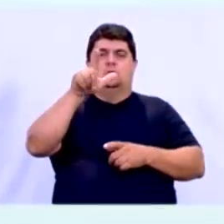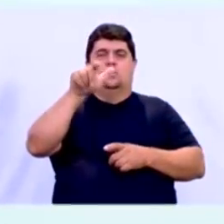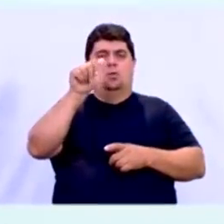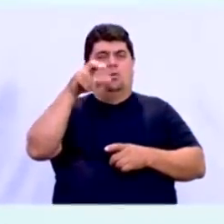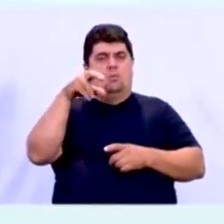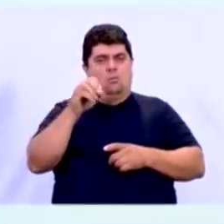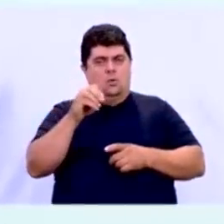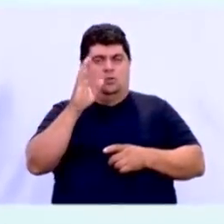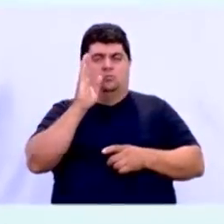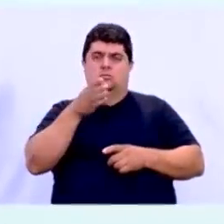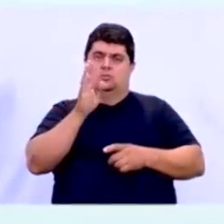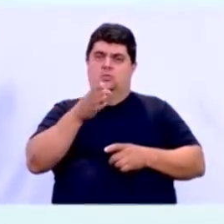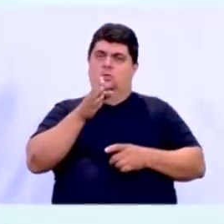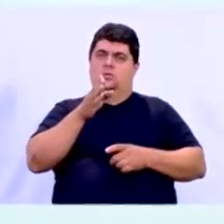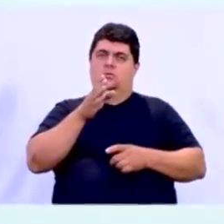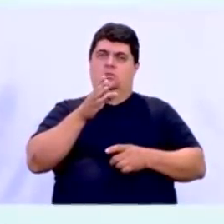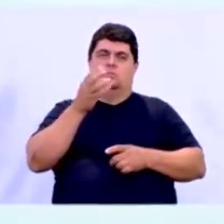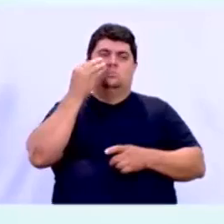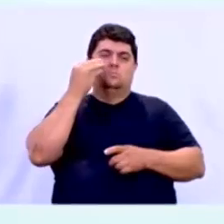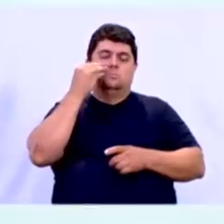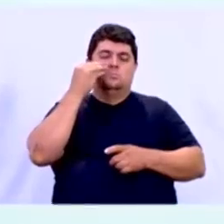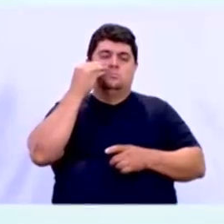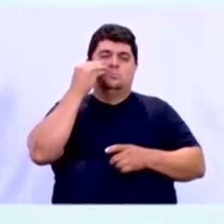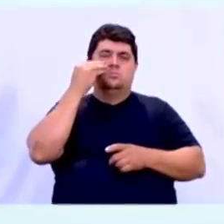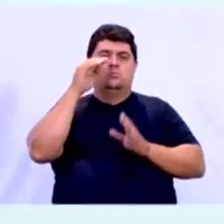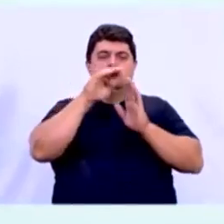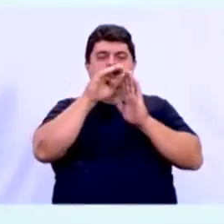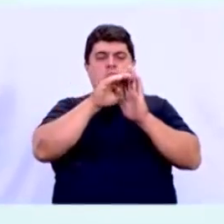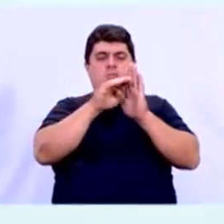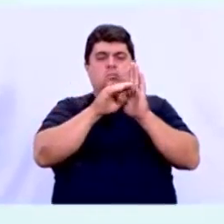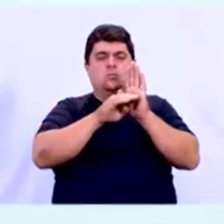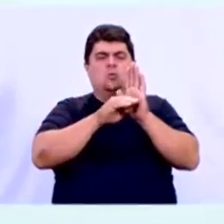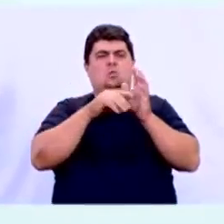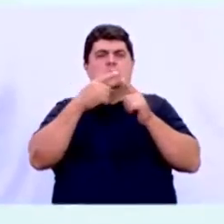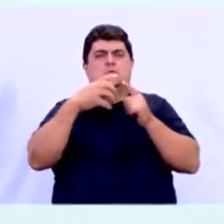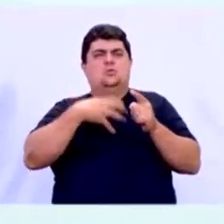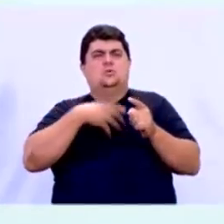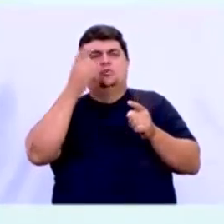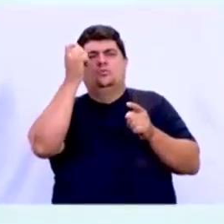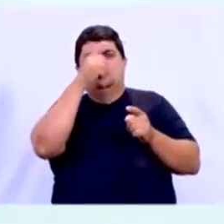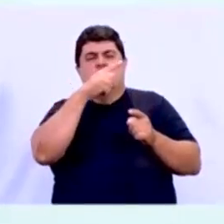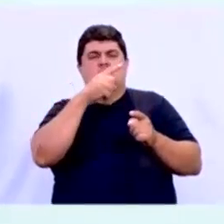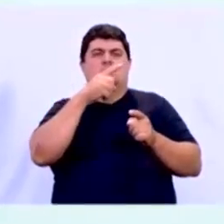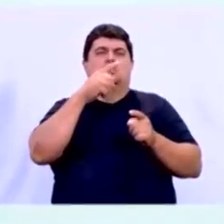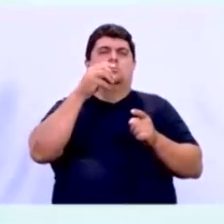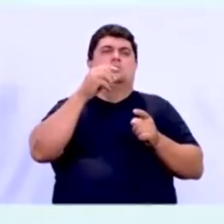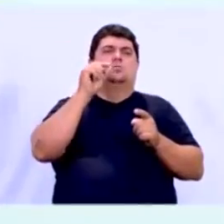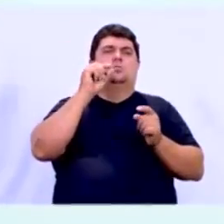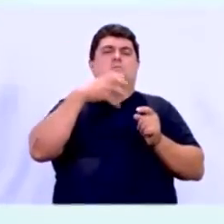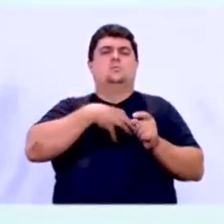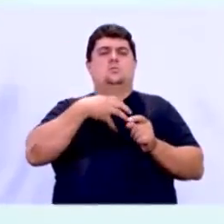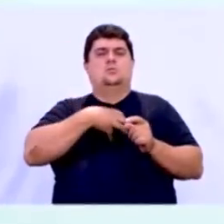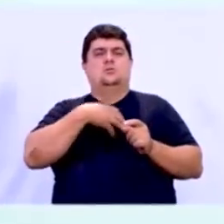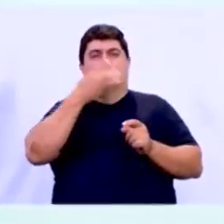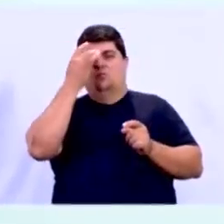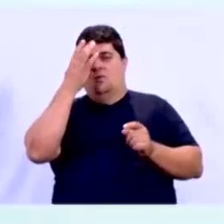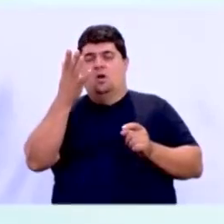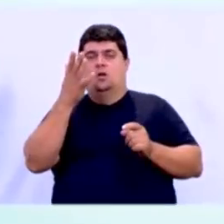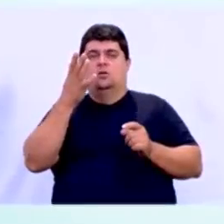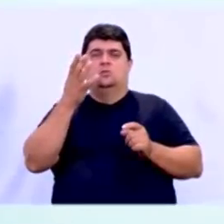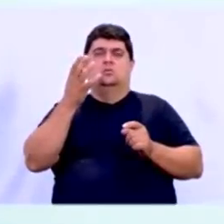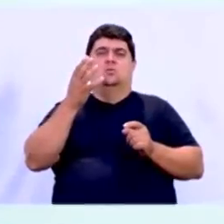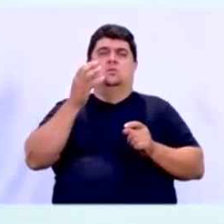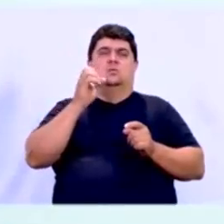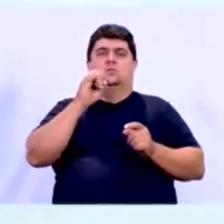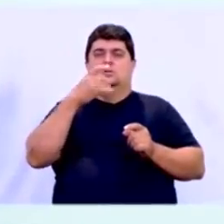plano de negócios. E aí tentem elencar também quais que foram as dificuldades que eles tiveram para isso e quais dificuldades eles teriam caso